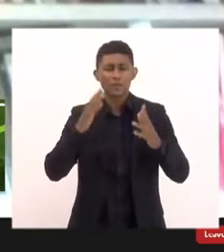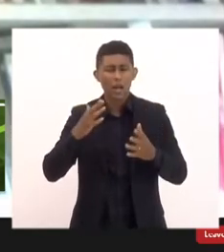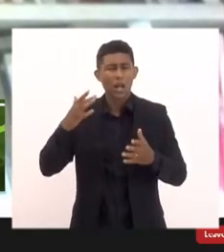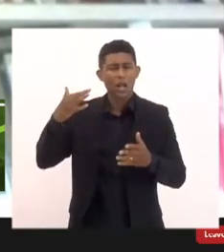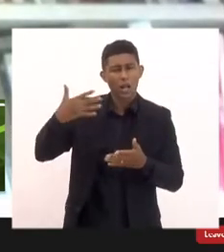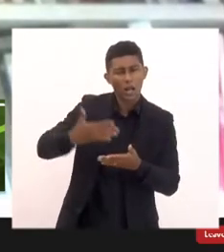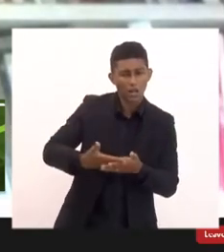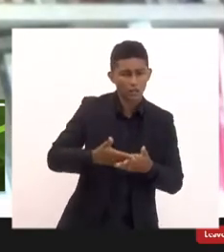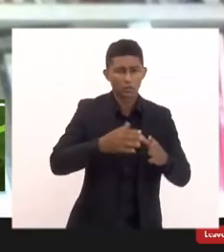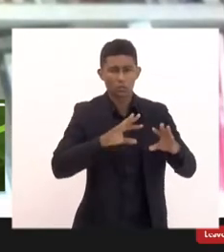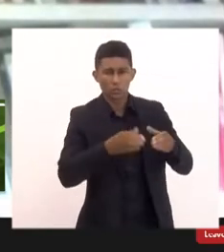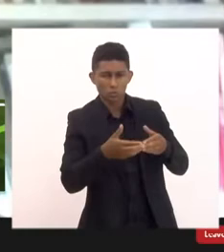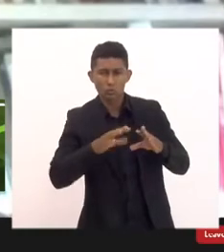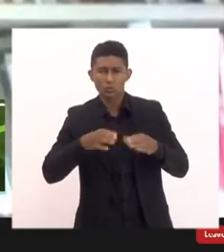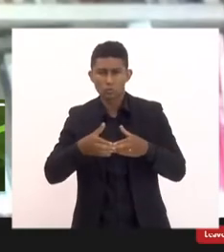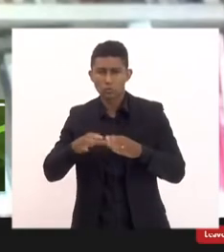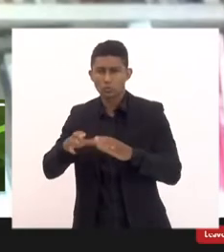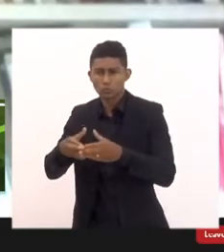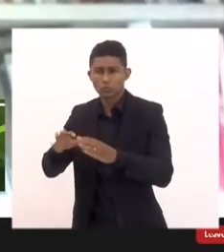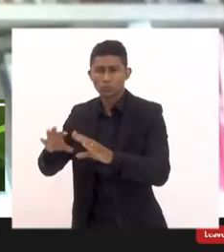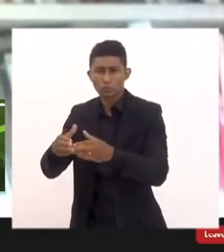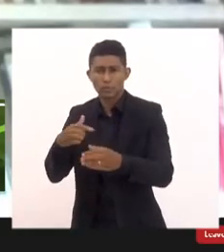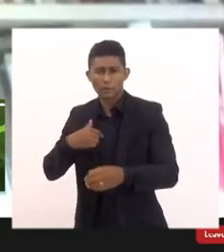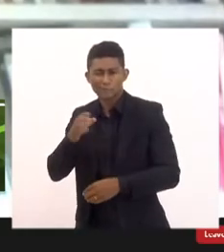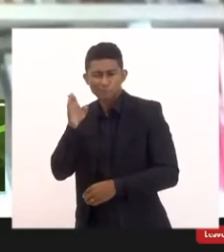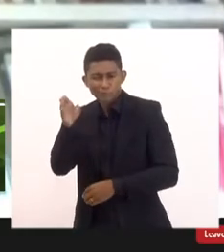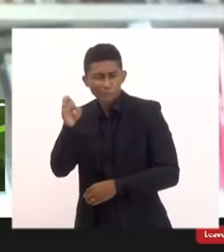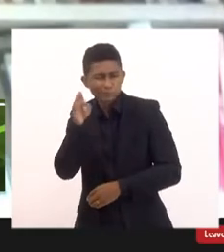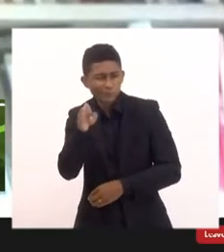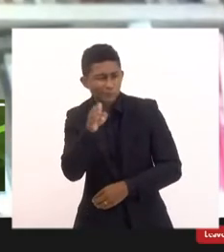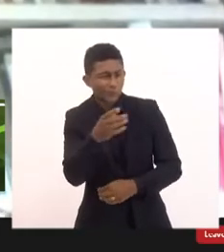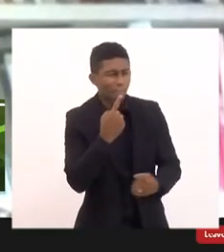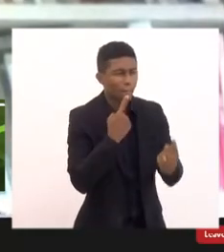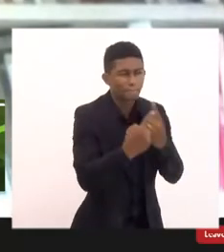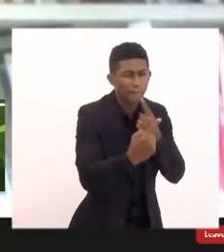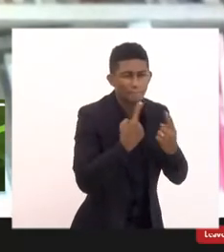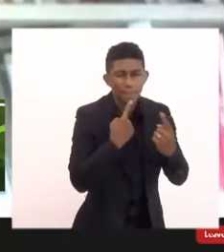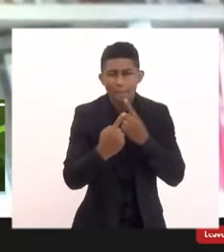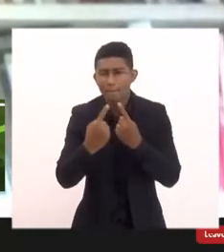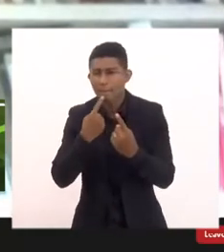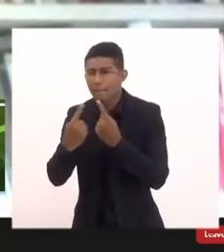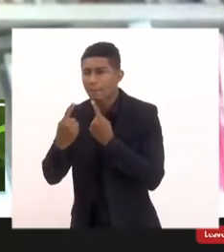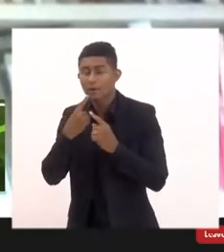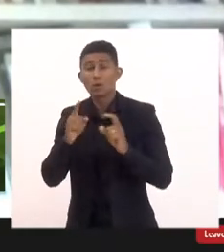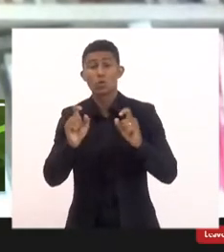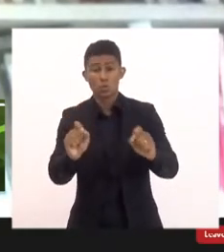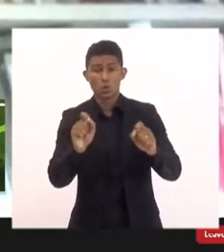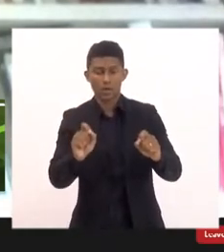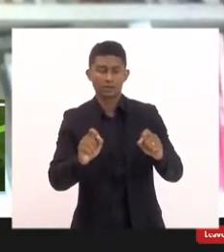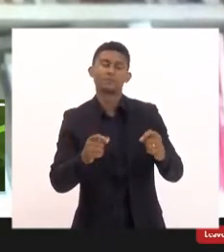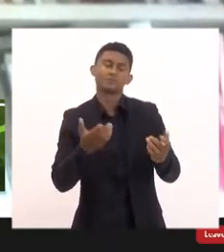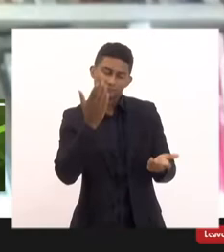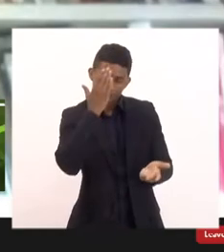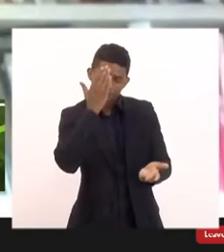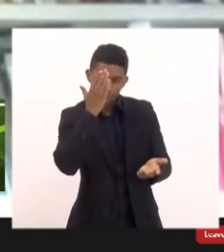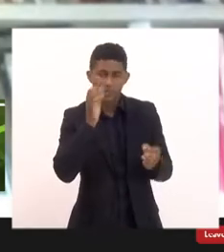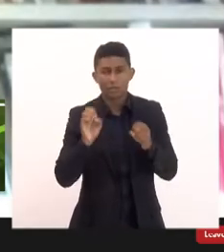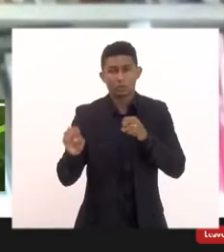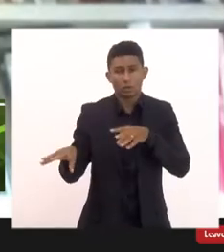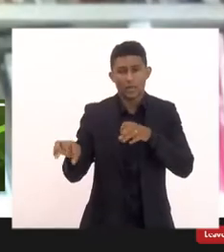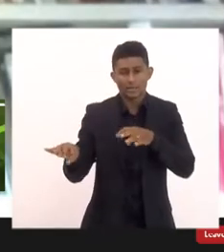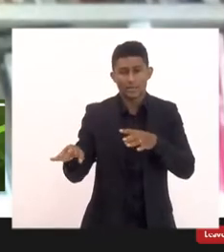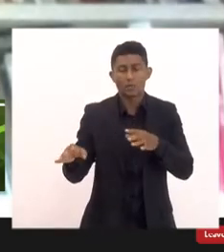grupos, discutindo essa questão do direito à educação, do direito à